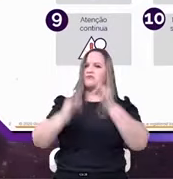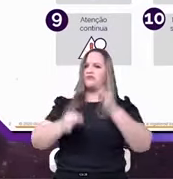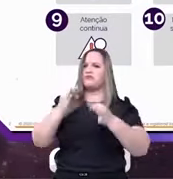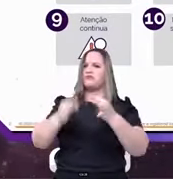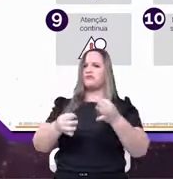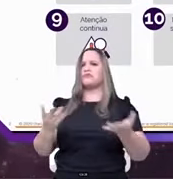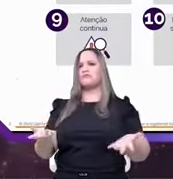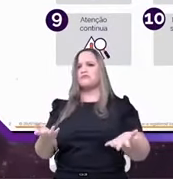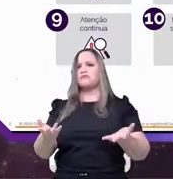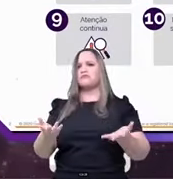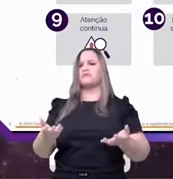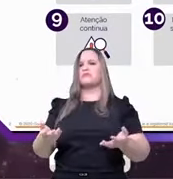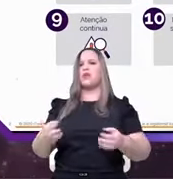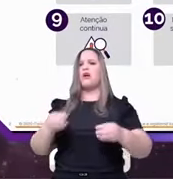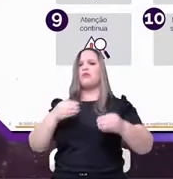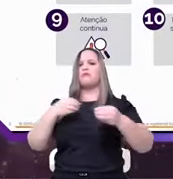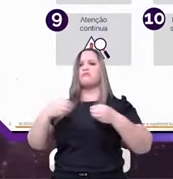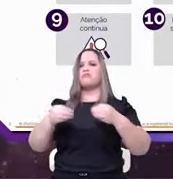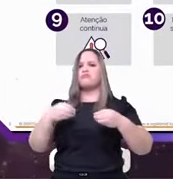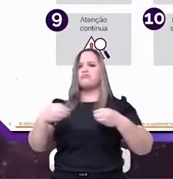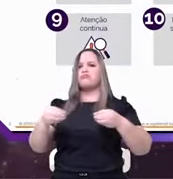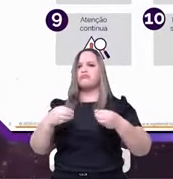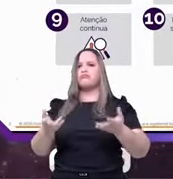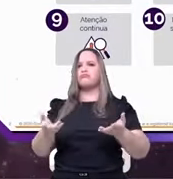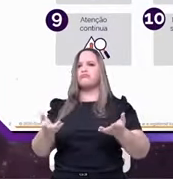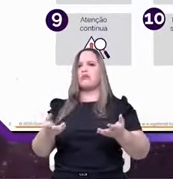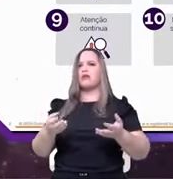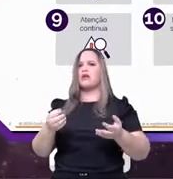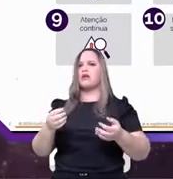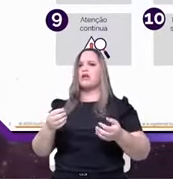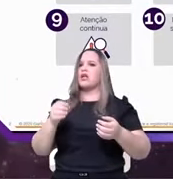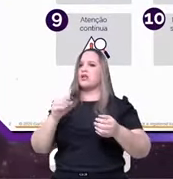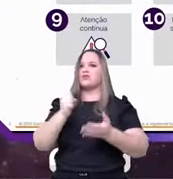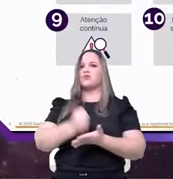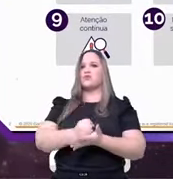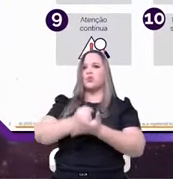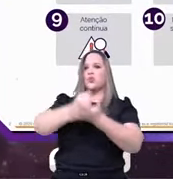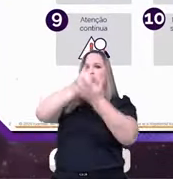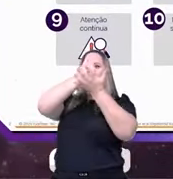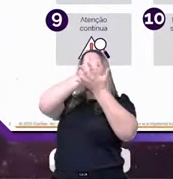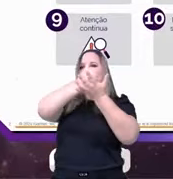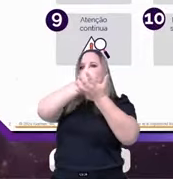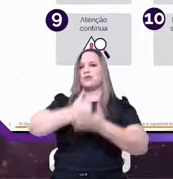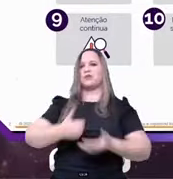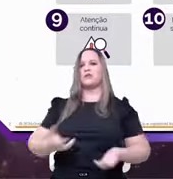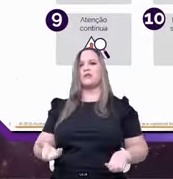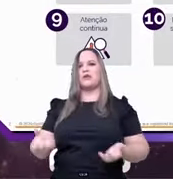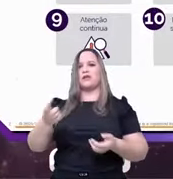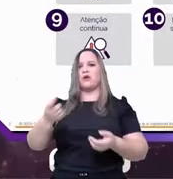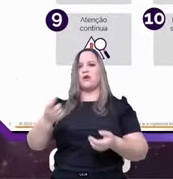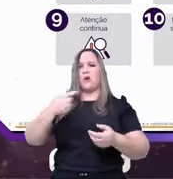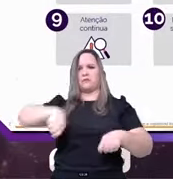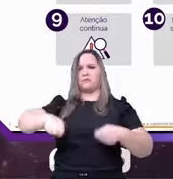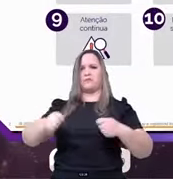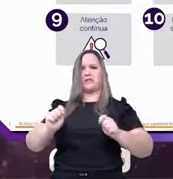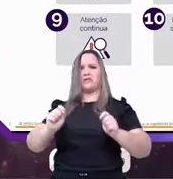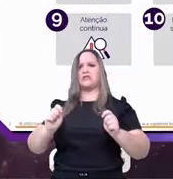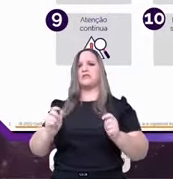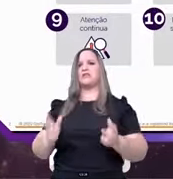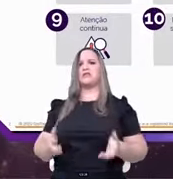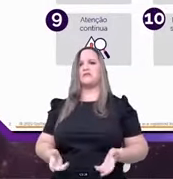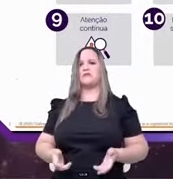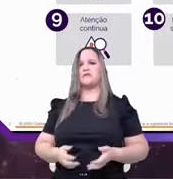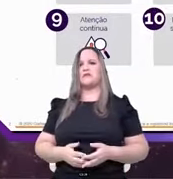Desenvolvimento sustentável. Uma entrega, algo que seja sustentável. Eu não preciso pular etapas. Atenção contínua no que está sendo